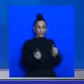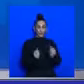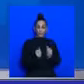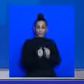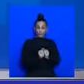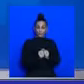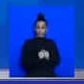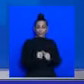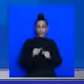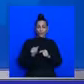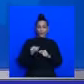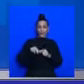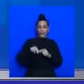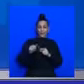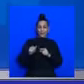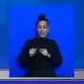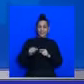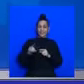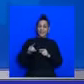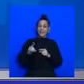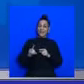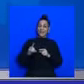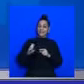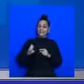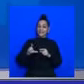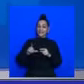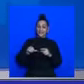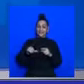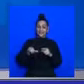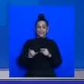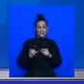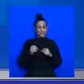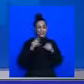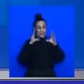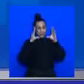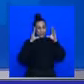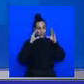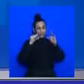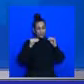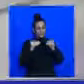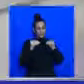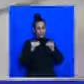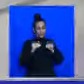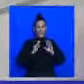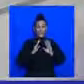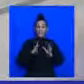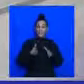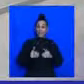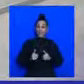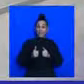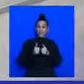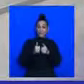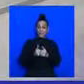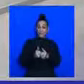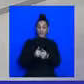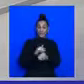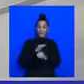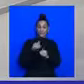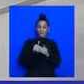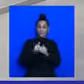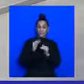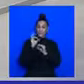Hoje aqui comigo, a Ana Magalhães e a Adélia Muti. Boa noite. Boa noite. Elas já conferiram de perto todos